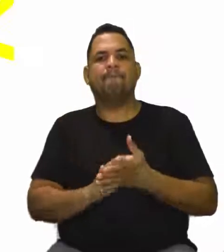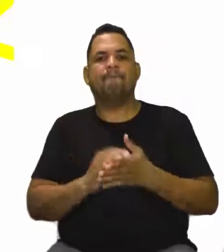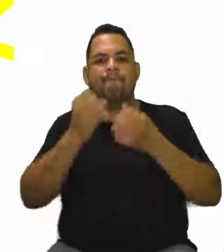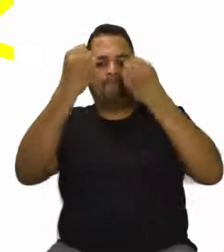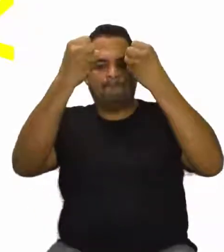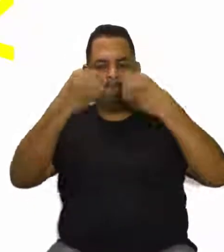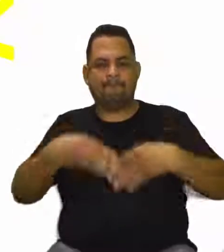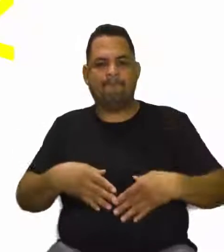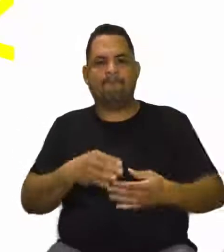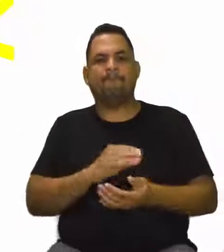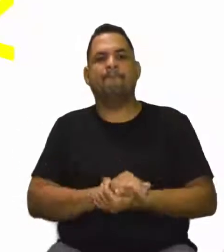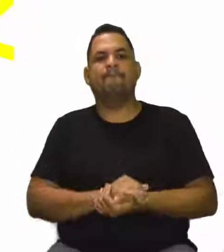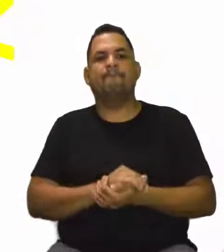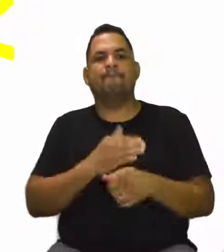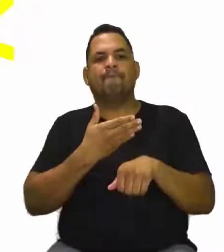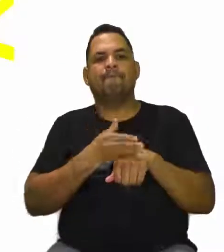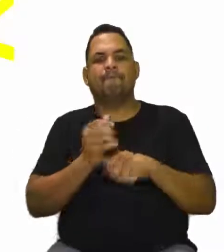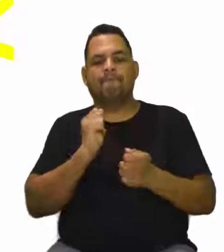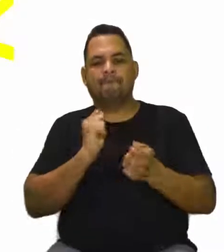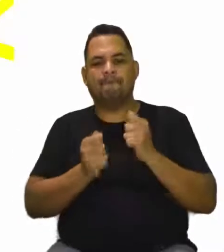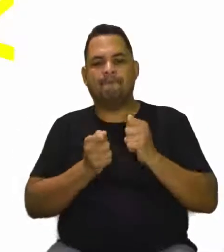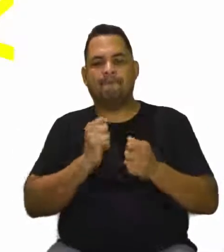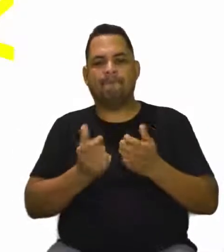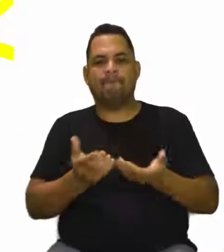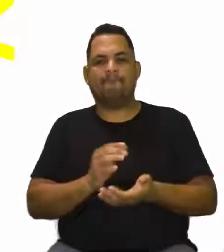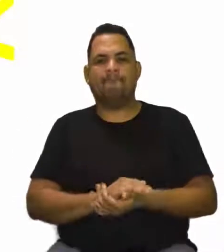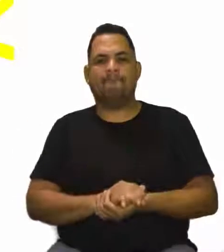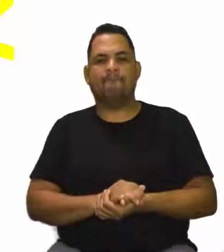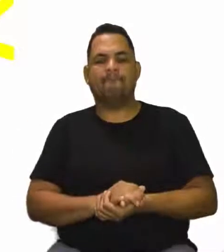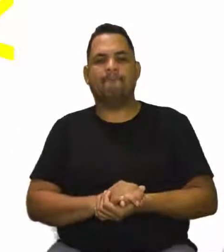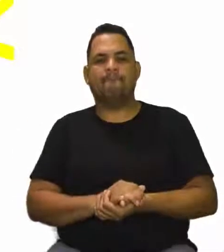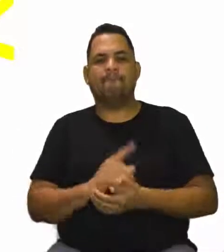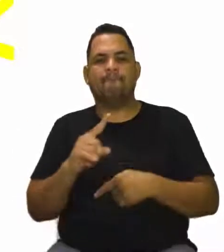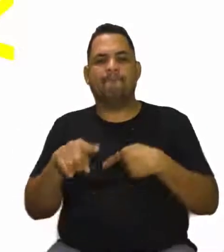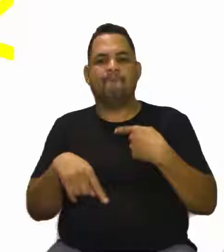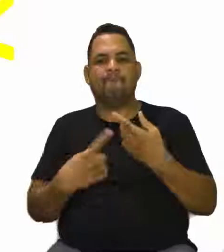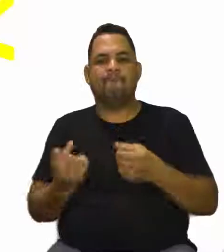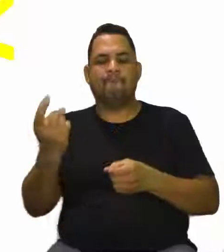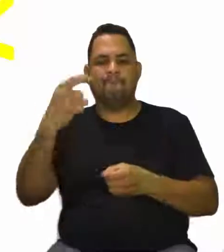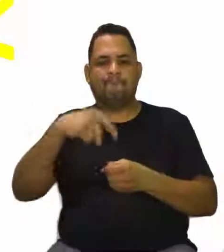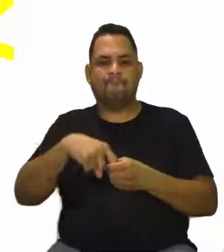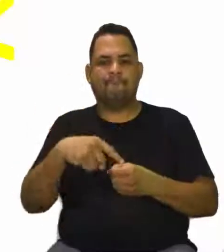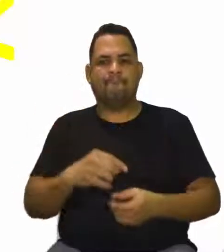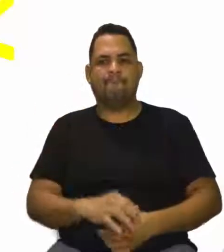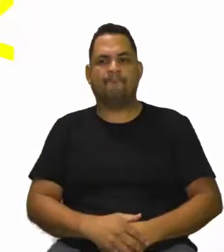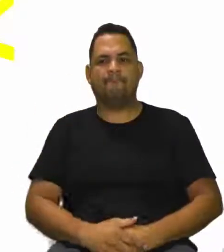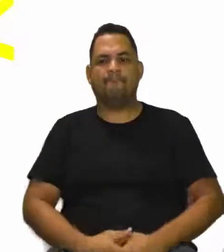aí sobre o treinamento funcional. E já já nós estamos de volta.